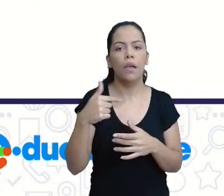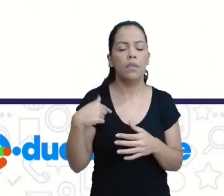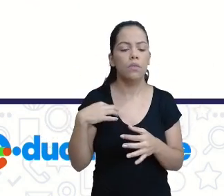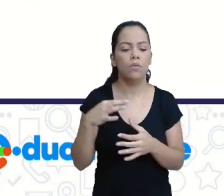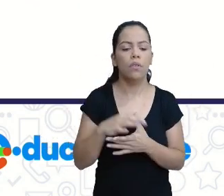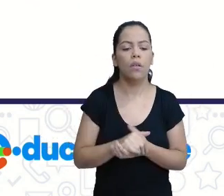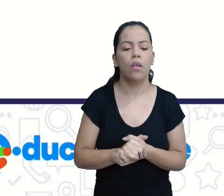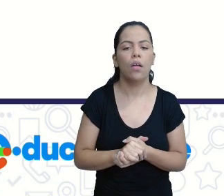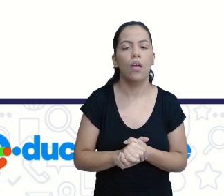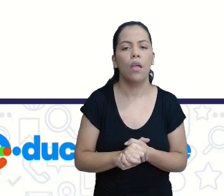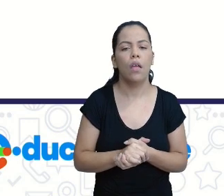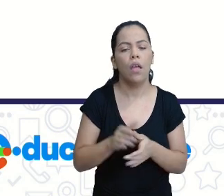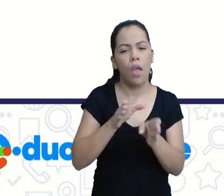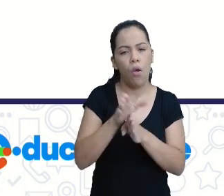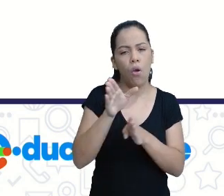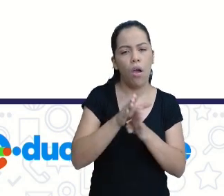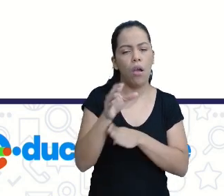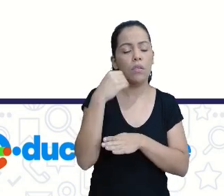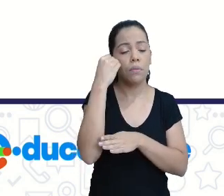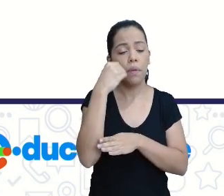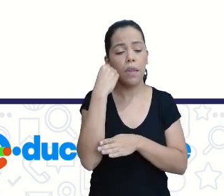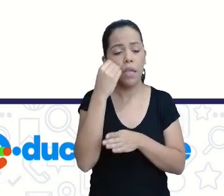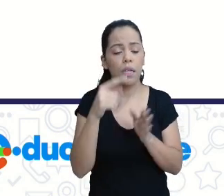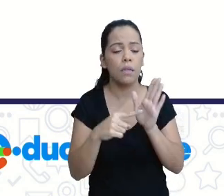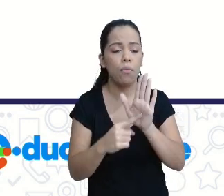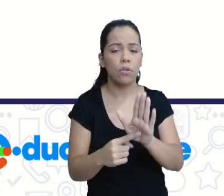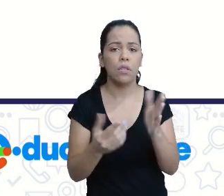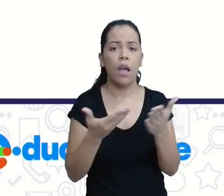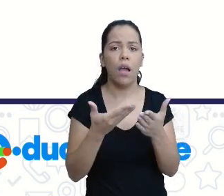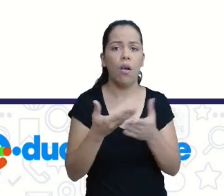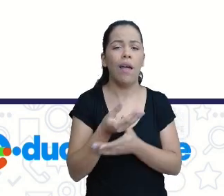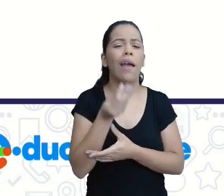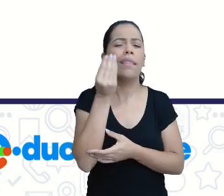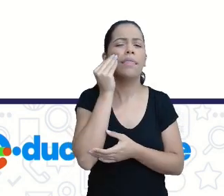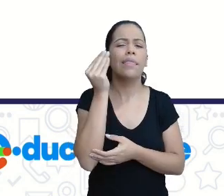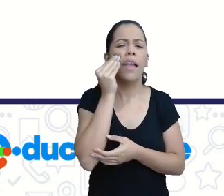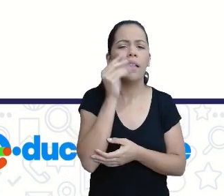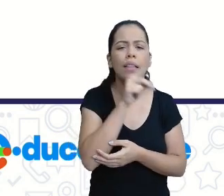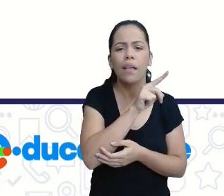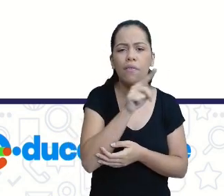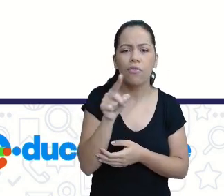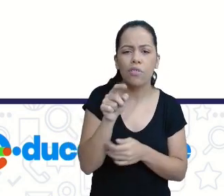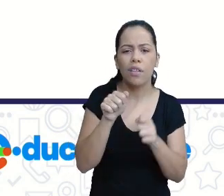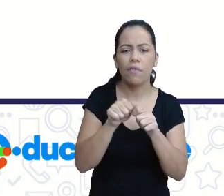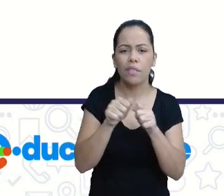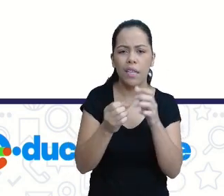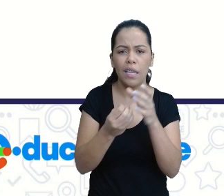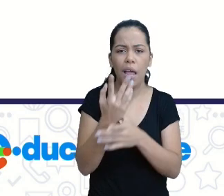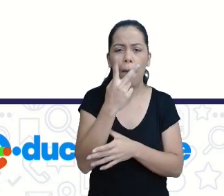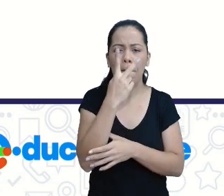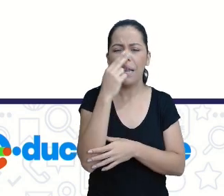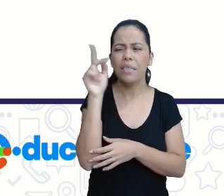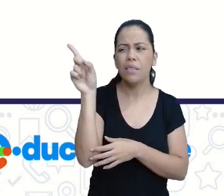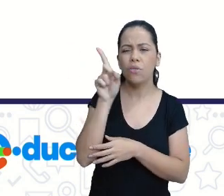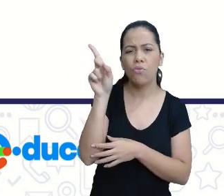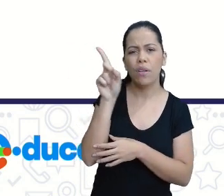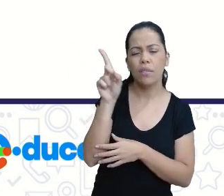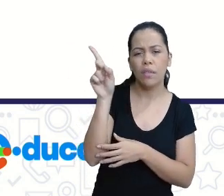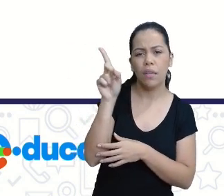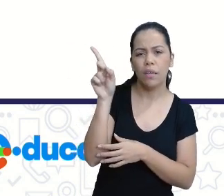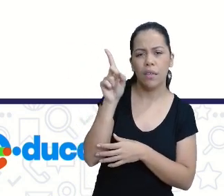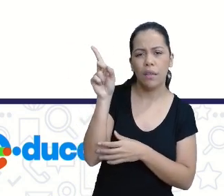uma experiência, algo prático, que é o seguinte, tenta construir um triângulo retângulo parecido com esses que a gente utilizou na aula de